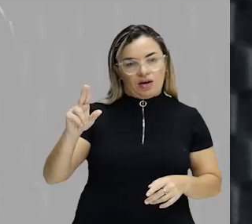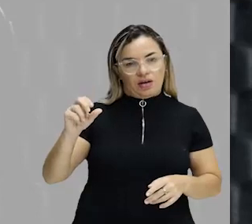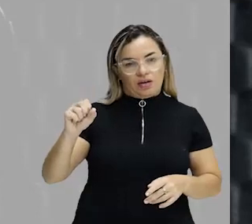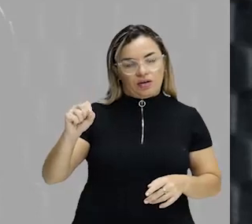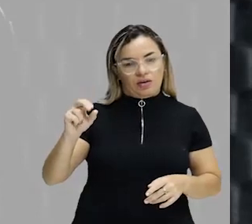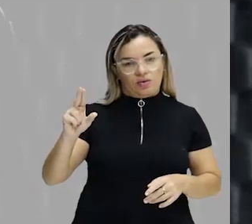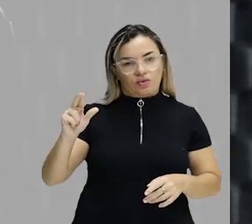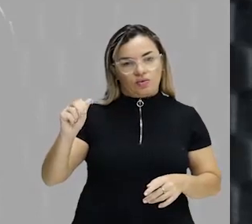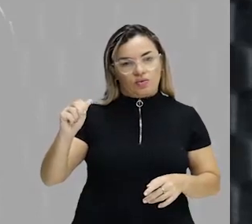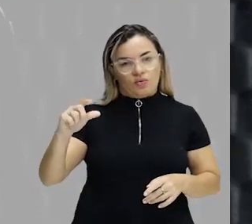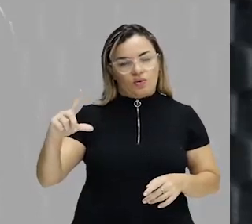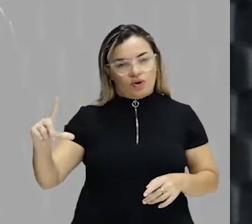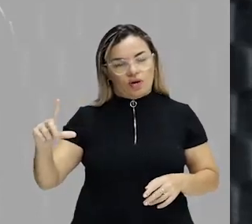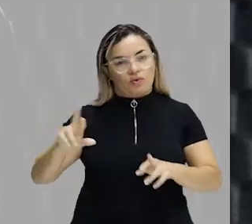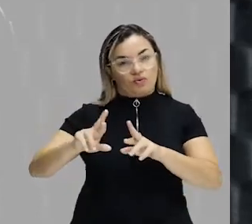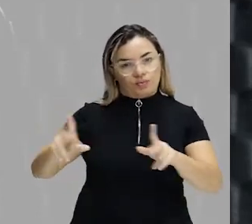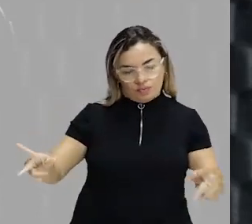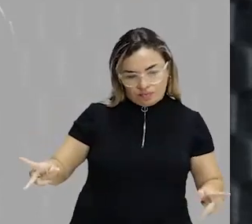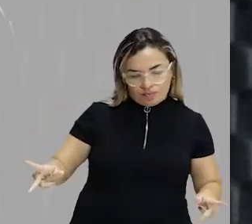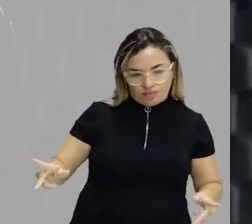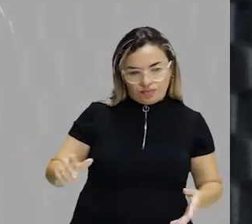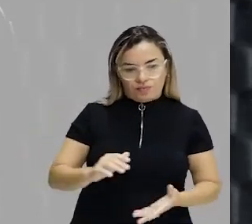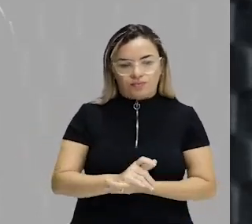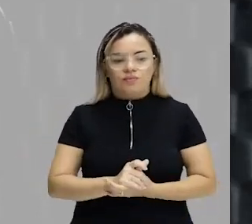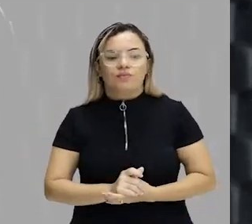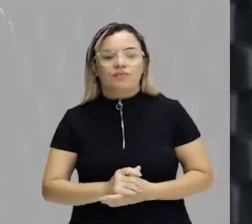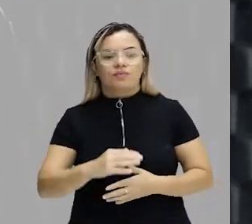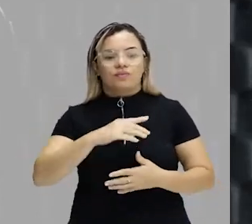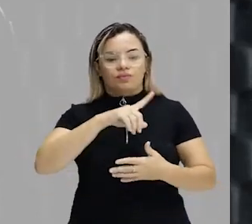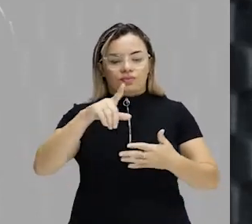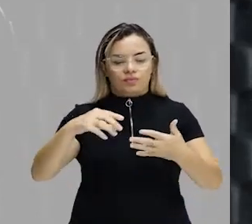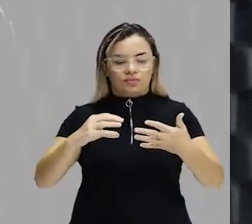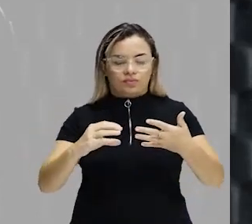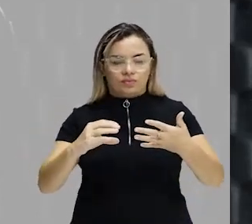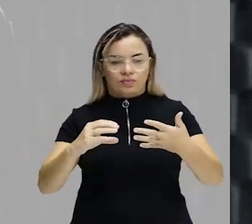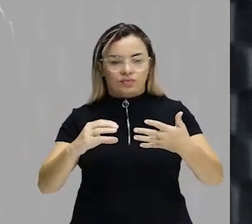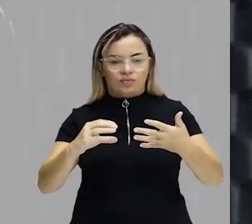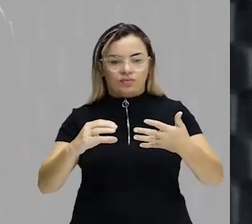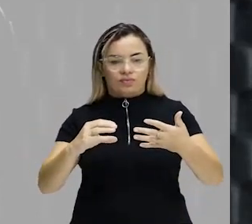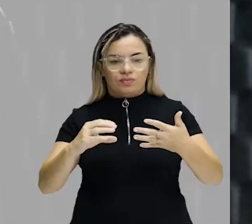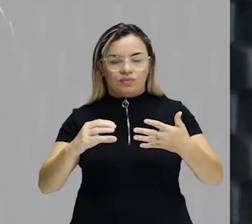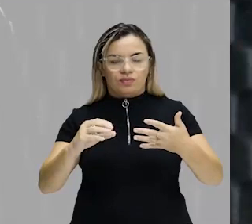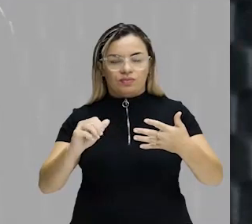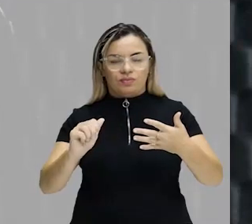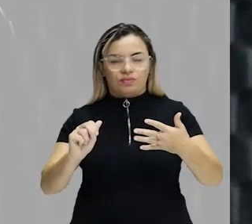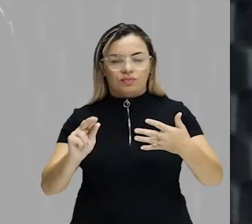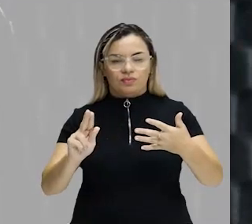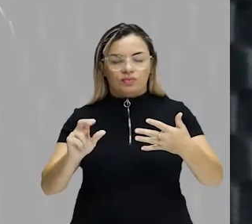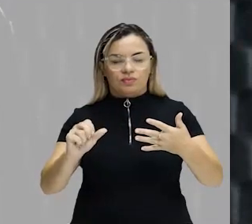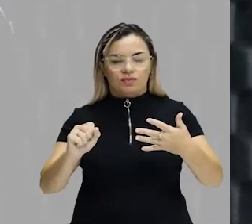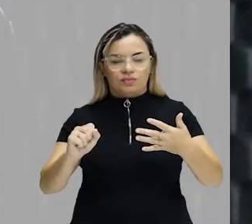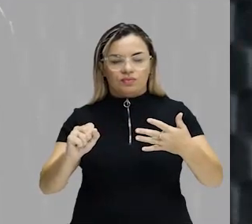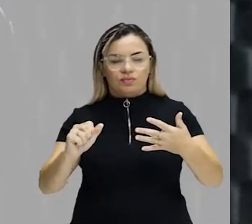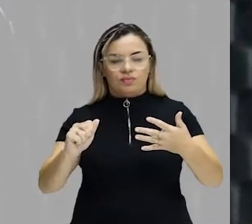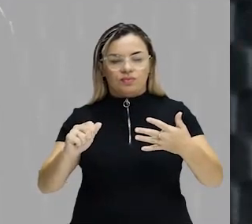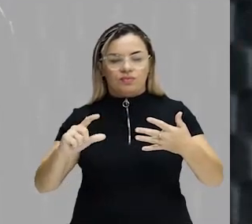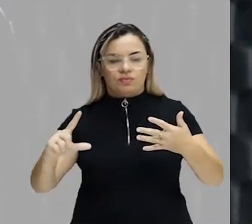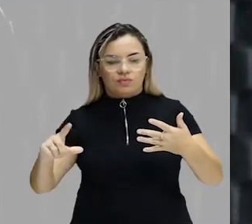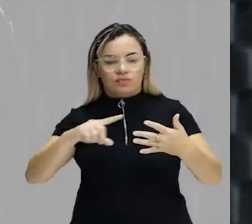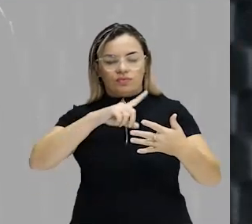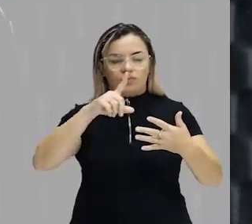Causalidade vem de causa, tá certo? Aí, no caso, a oração é causal. E, se fosse